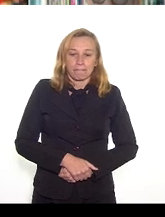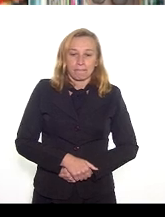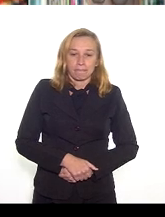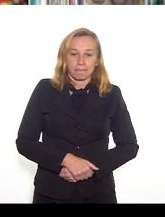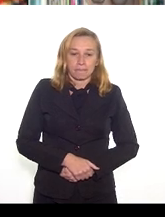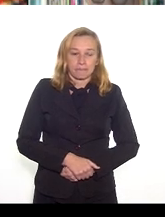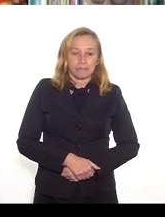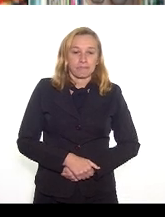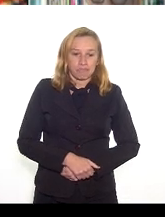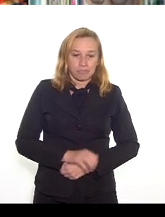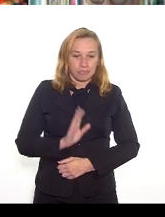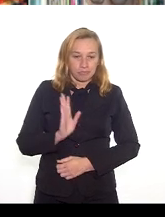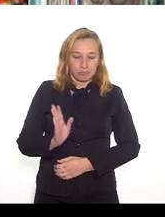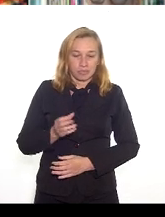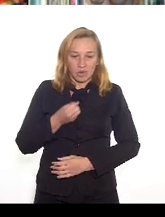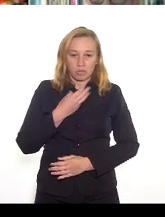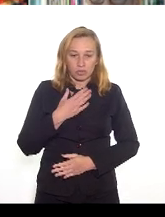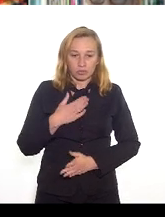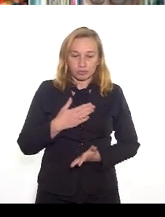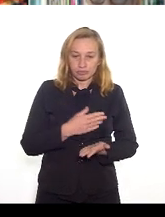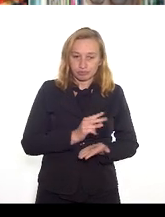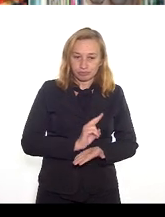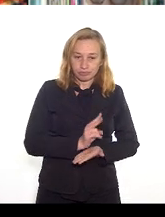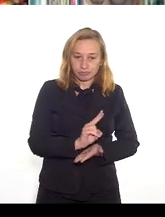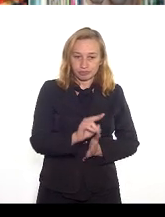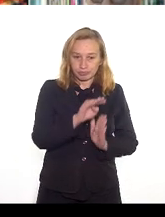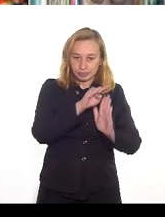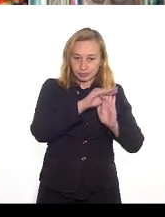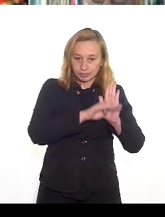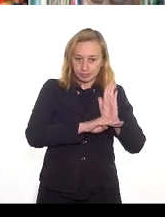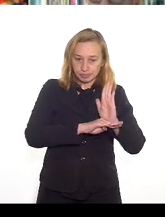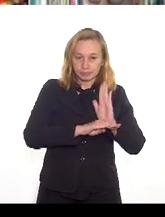Bom, eu vou seguir esse sumário, né?